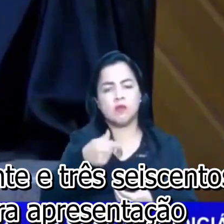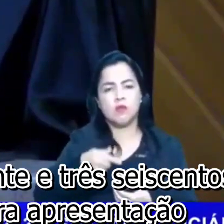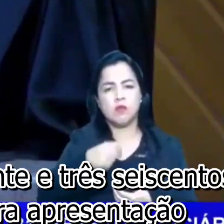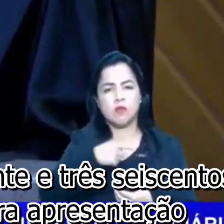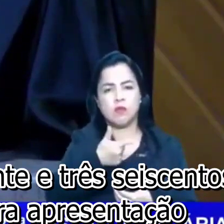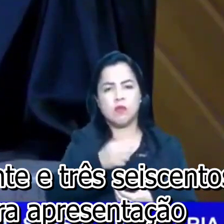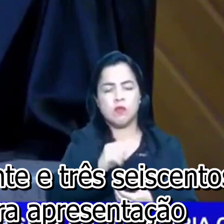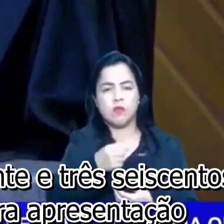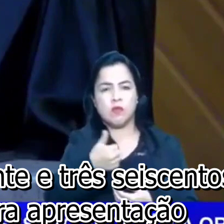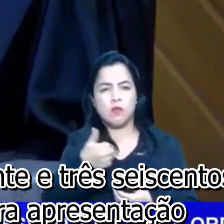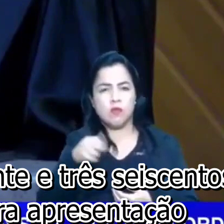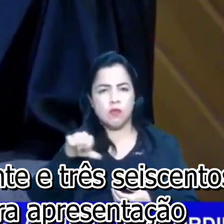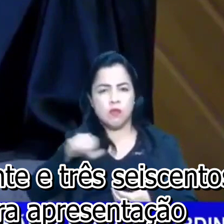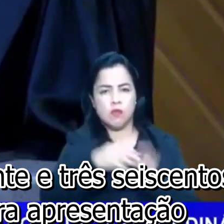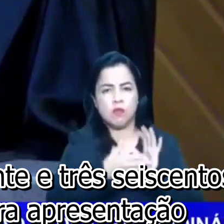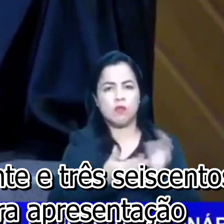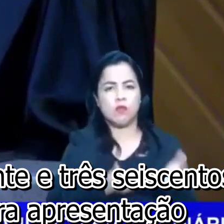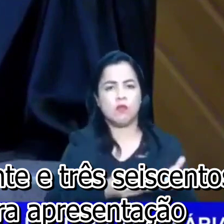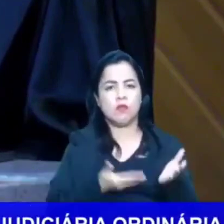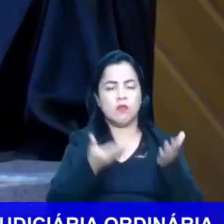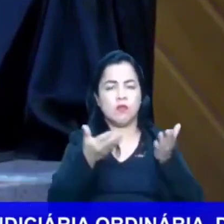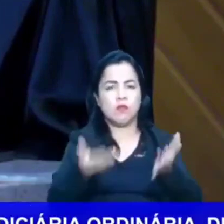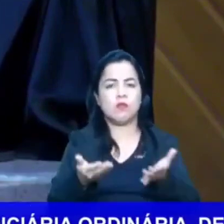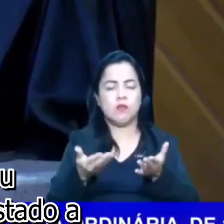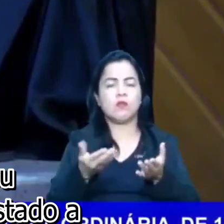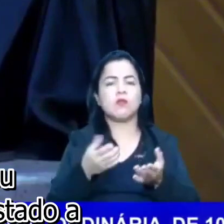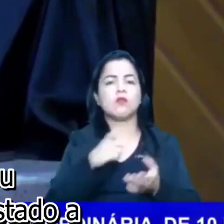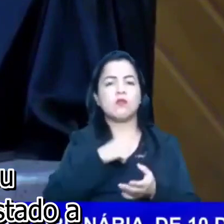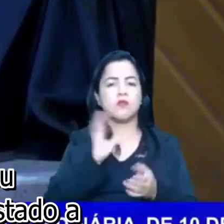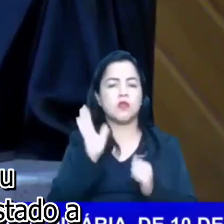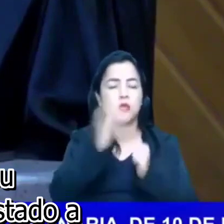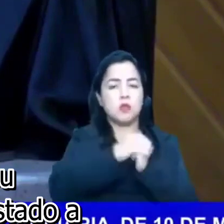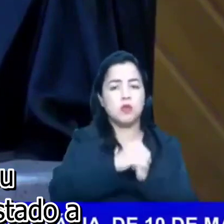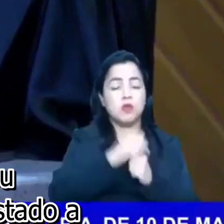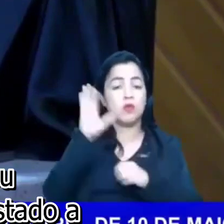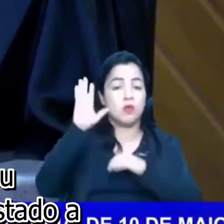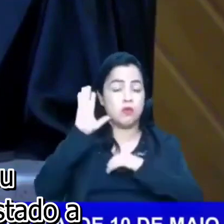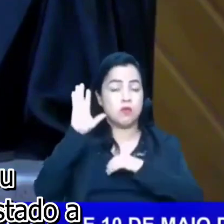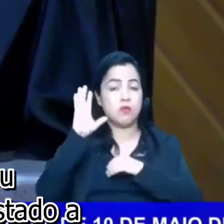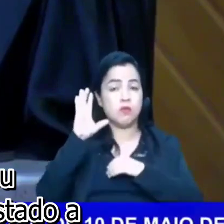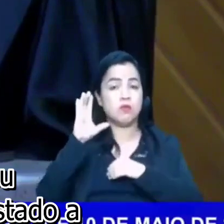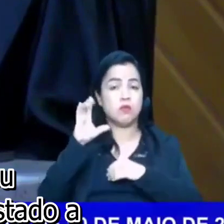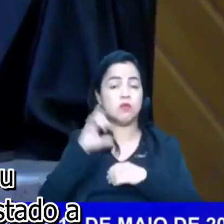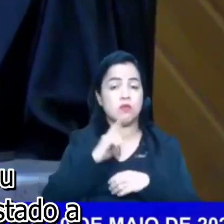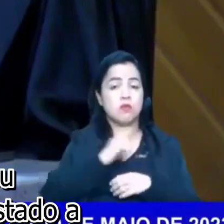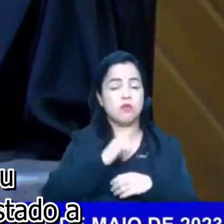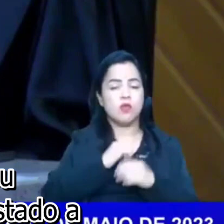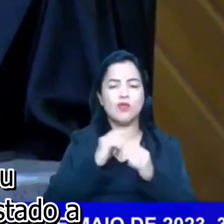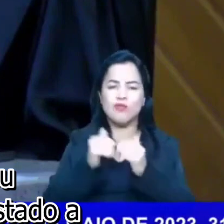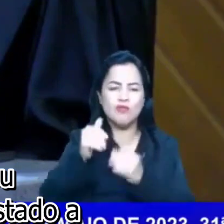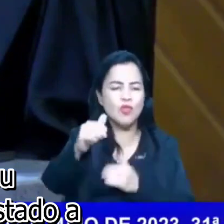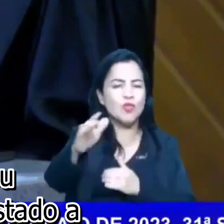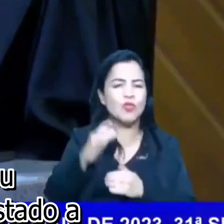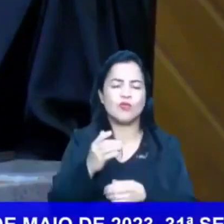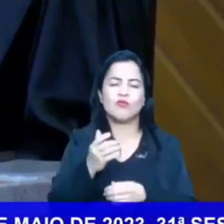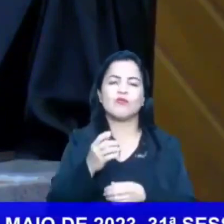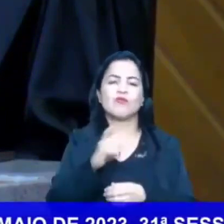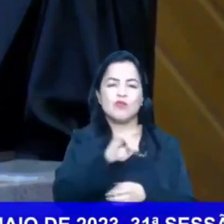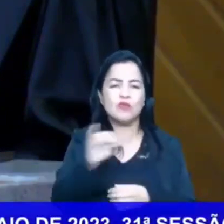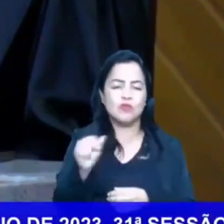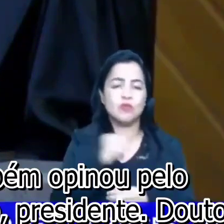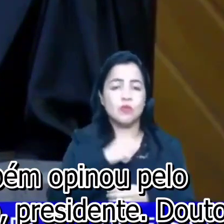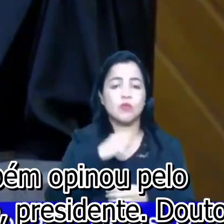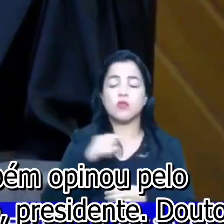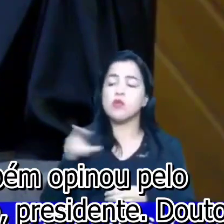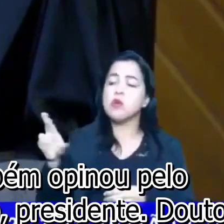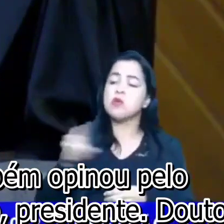Regularmente citada para a apresentação das contas omissas, a candidata deixou transcorrer em autos o prazo assinalado. Está a se